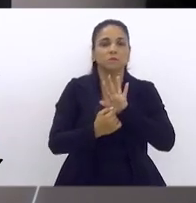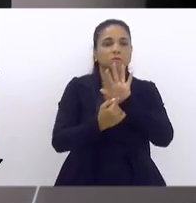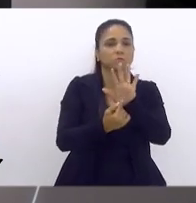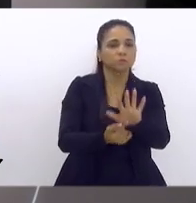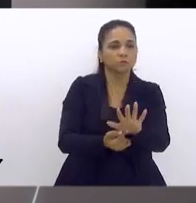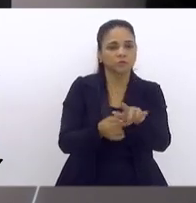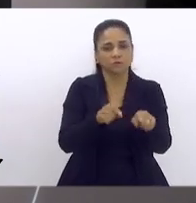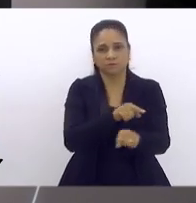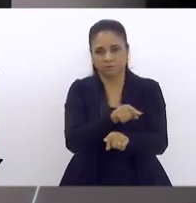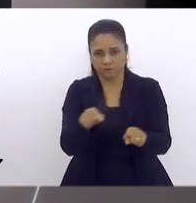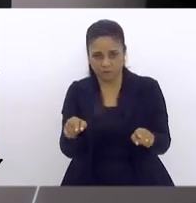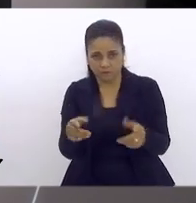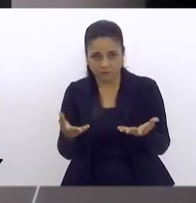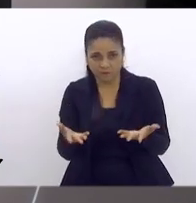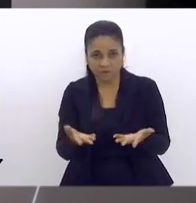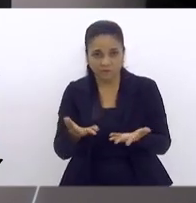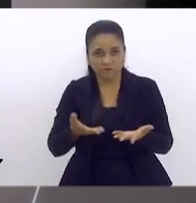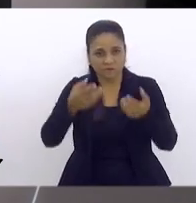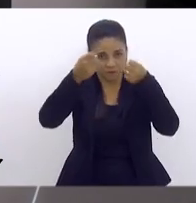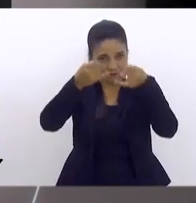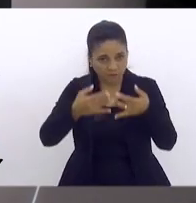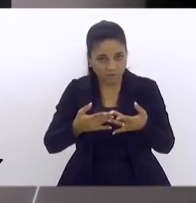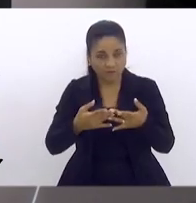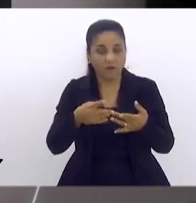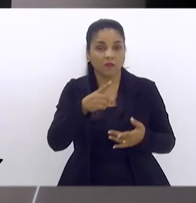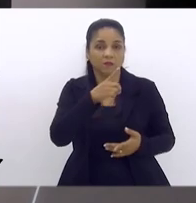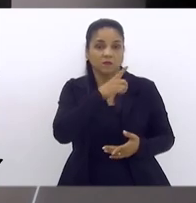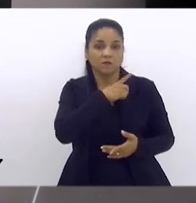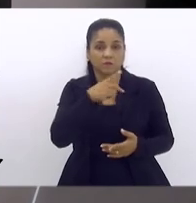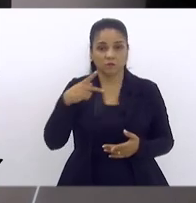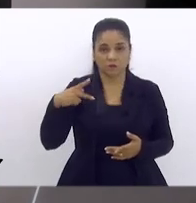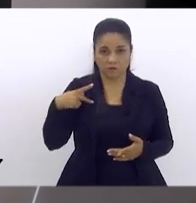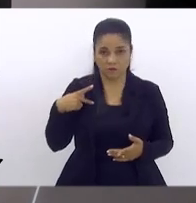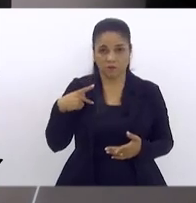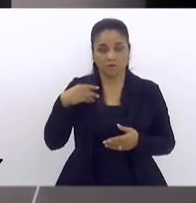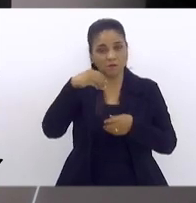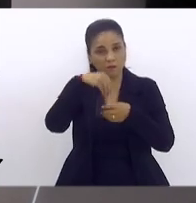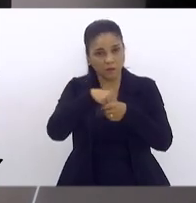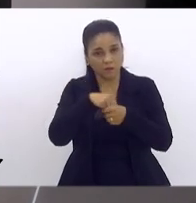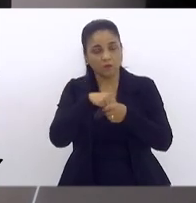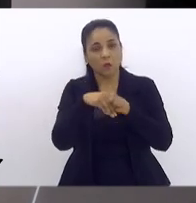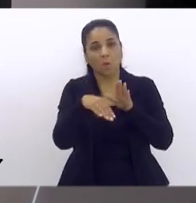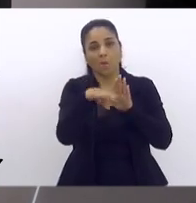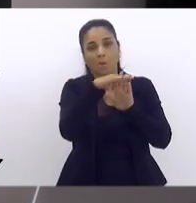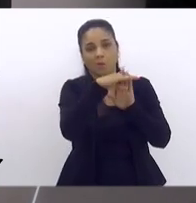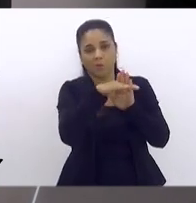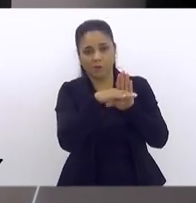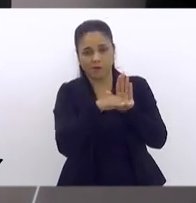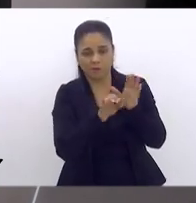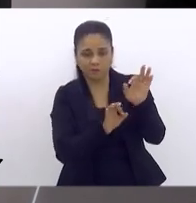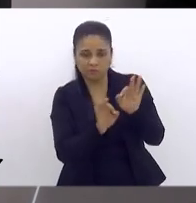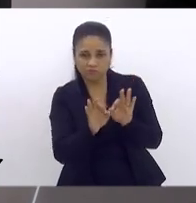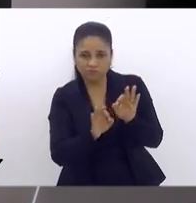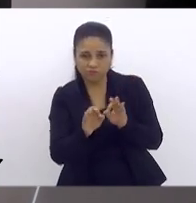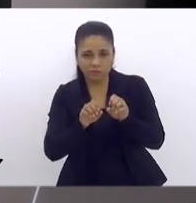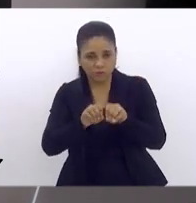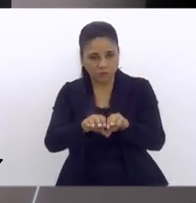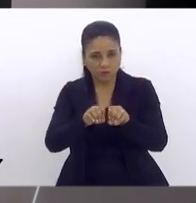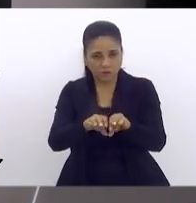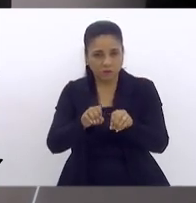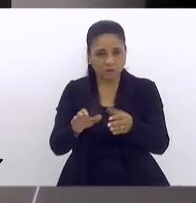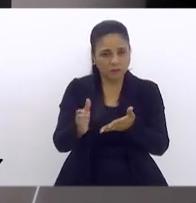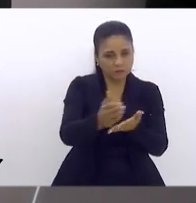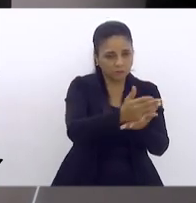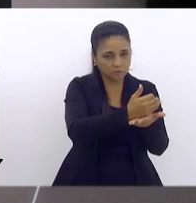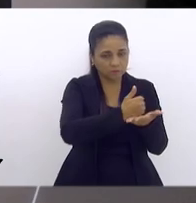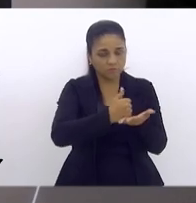é a gente a gente tem na Defensoria né um programa de educação né da cultura de dados e de conscientização